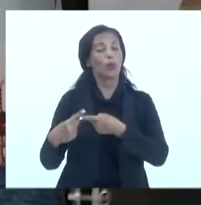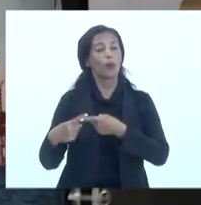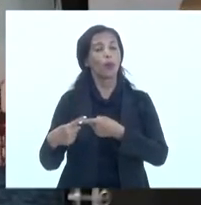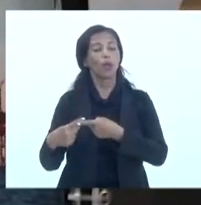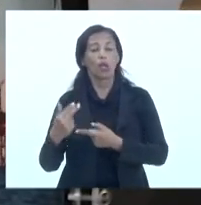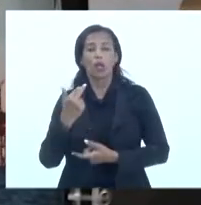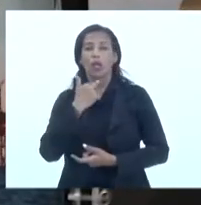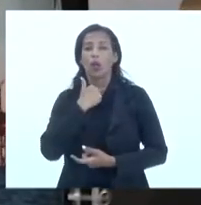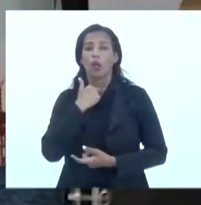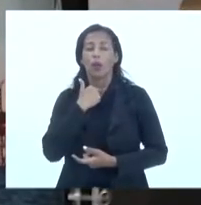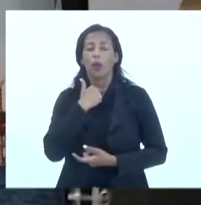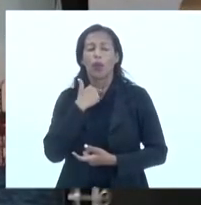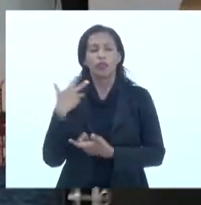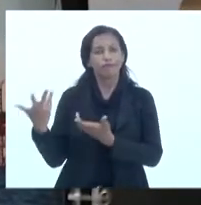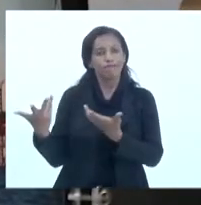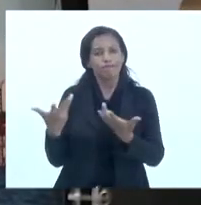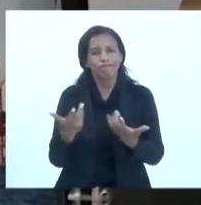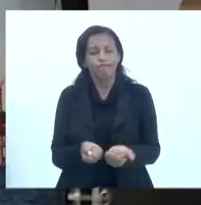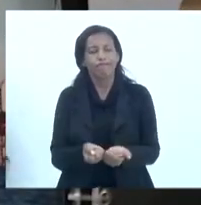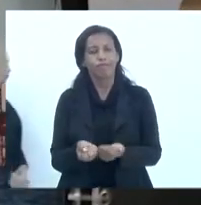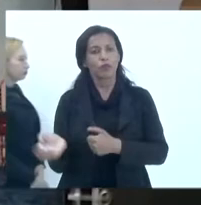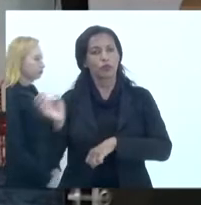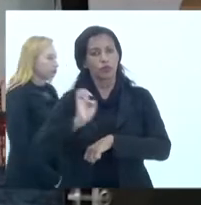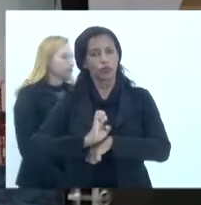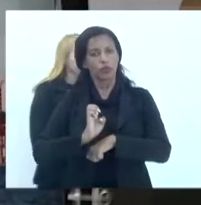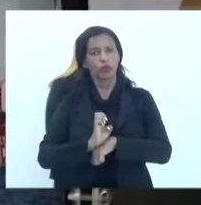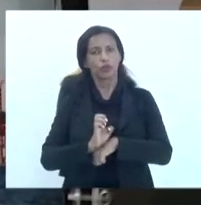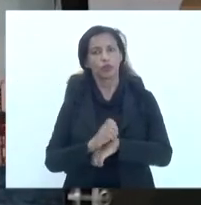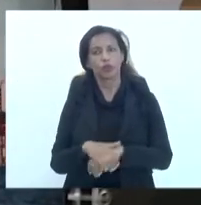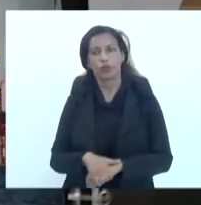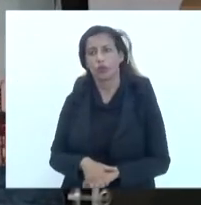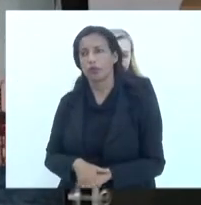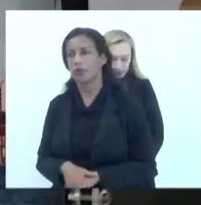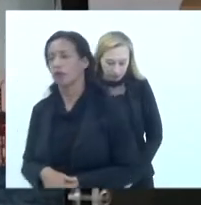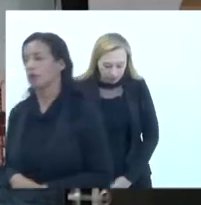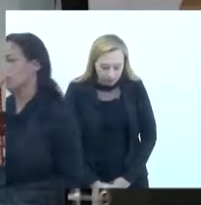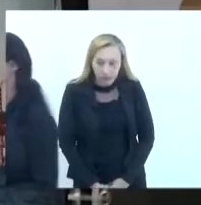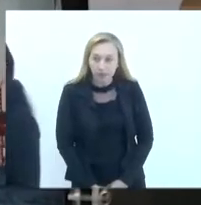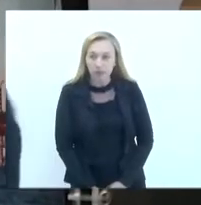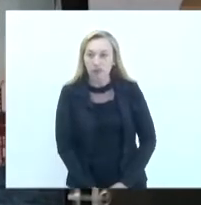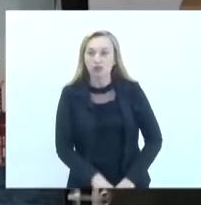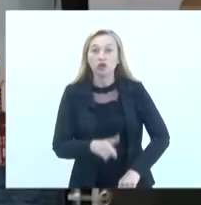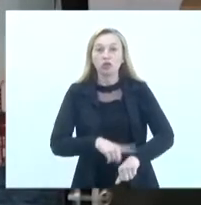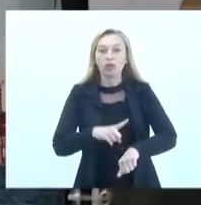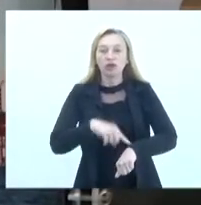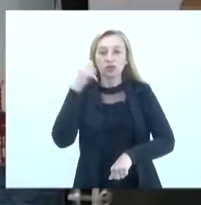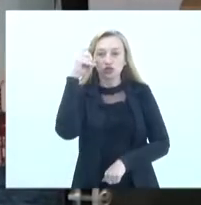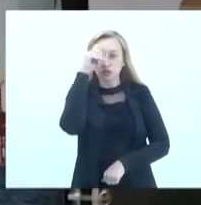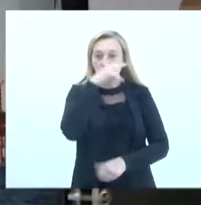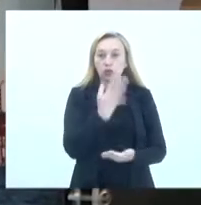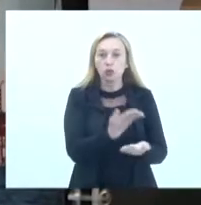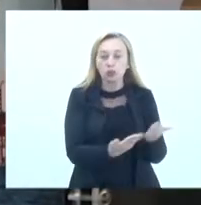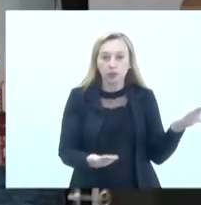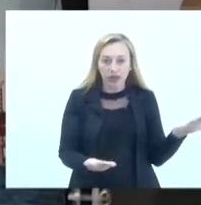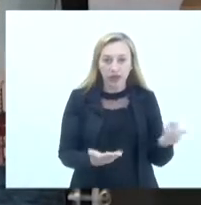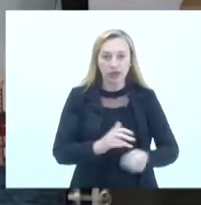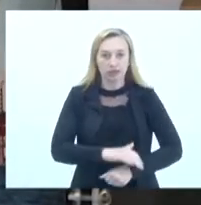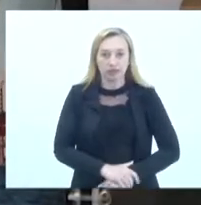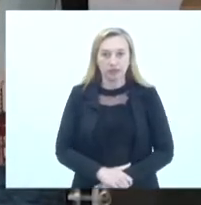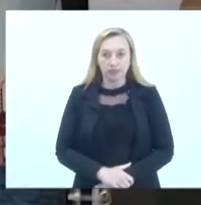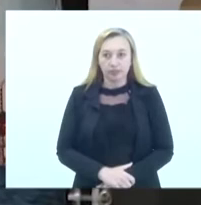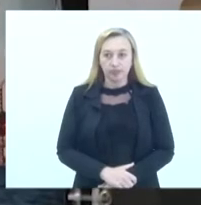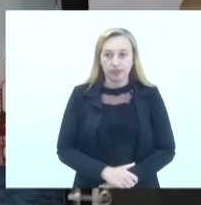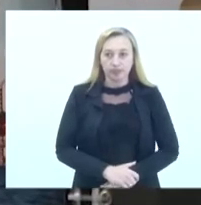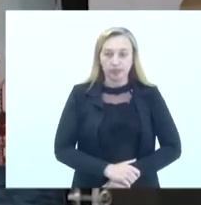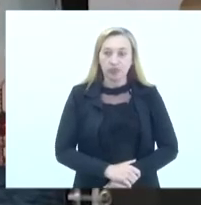não pode deixar que o Estado, num momento, inclusive, de dificuldade, perca a condição